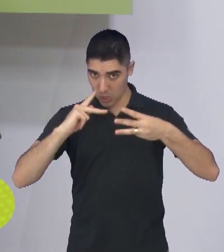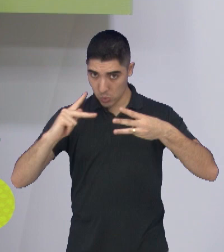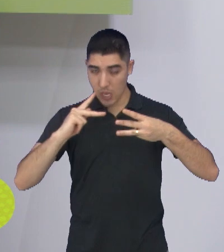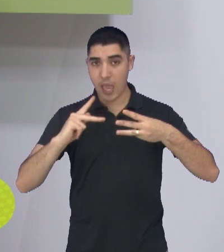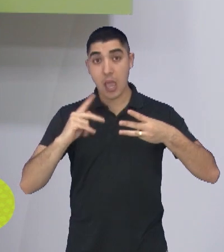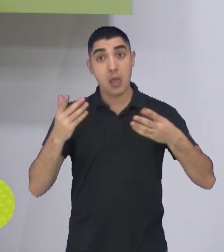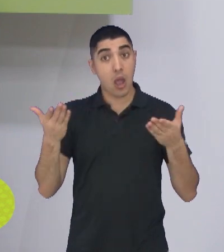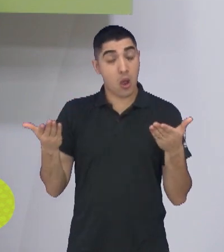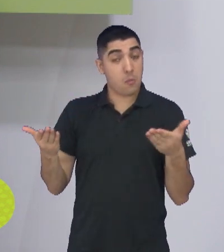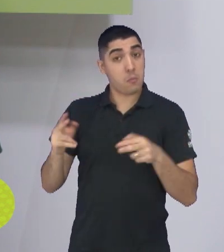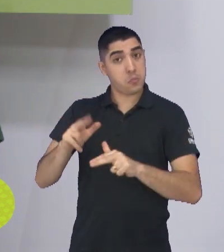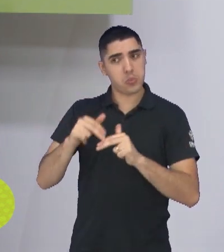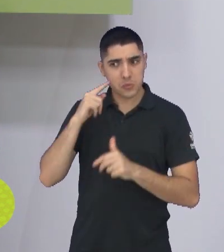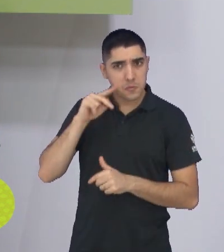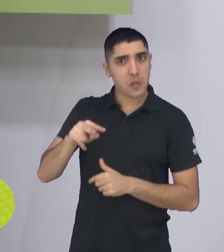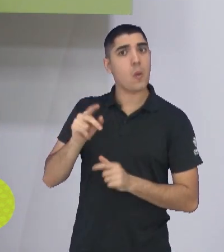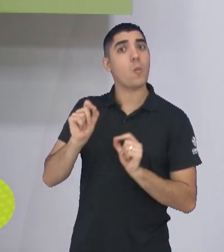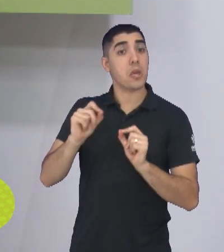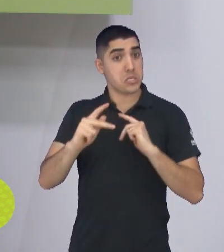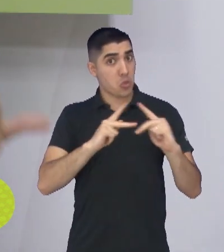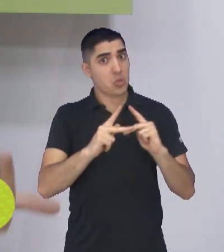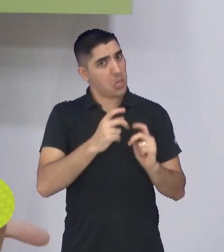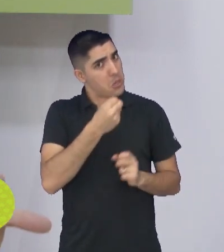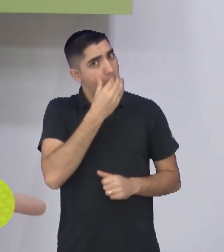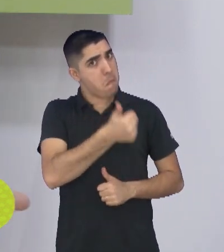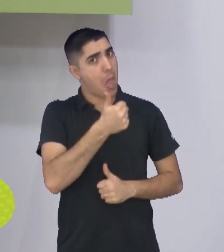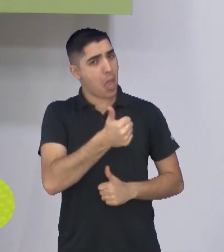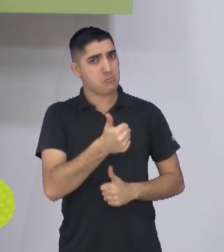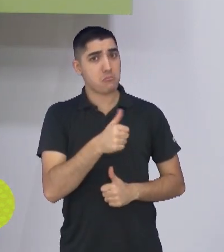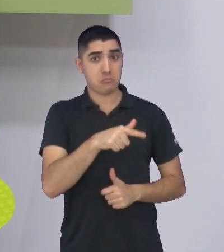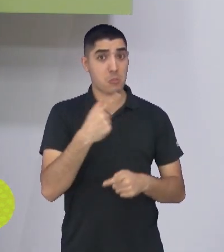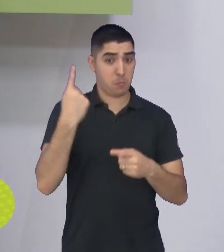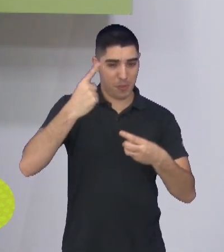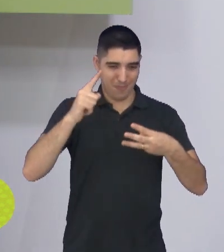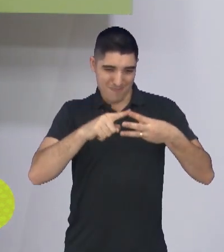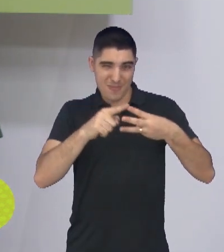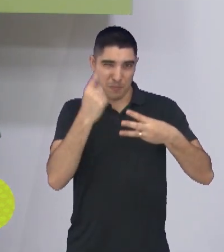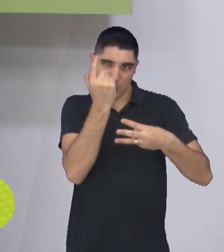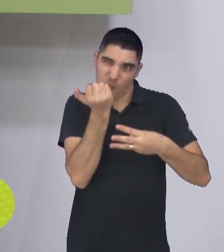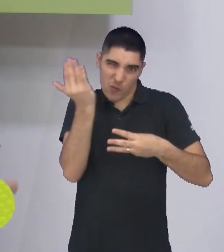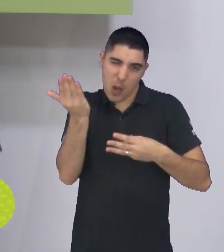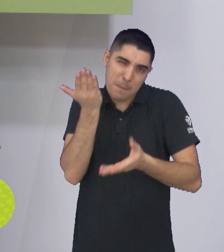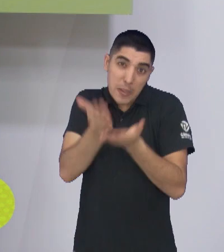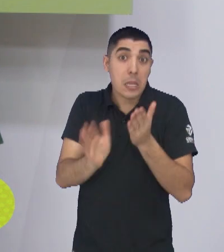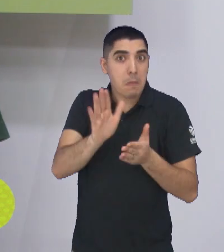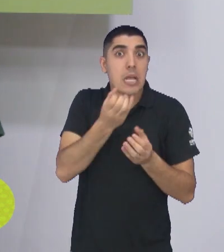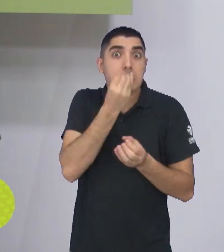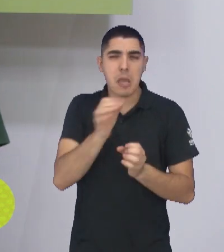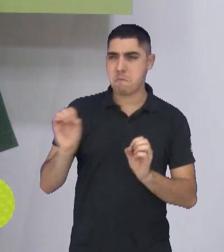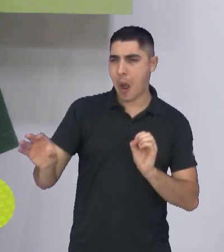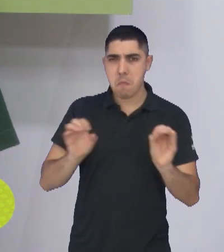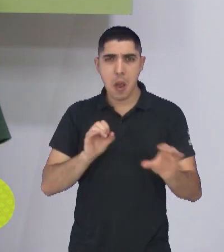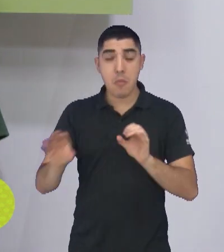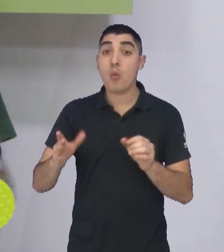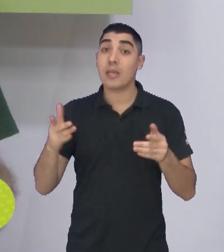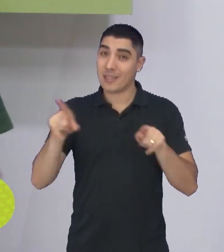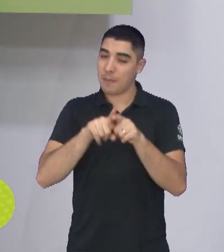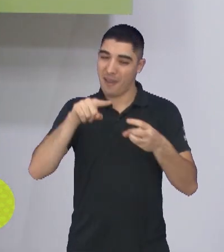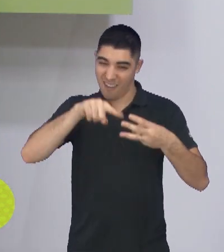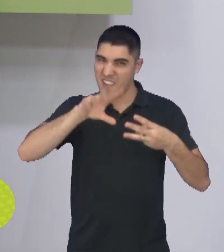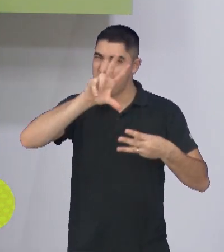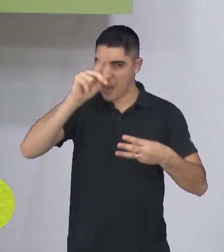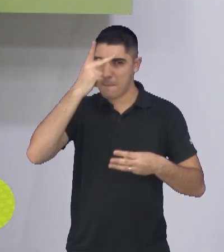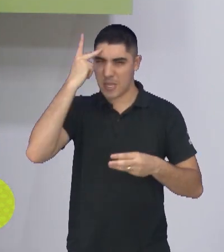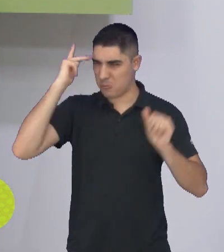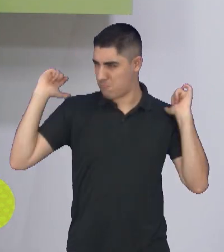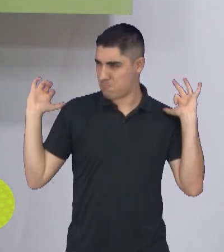hoje, o São José já veio com essa moral elevada por ter ido bem no primeiro jogo e tem a chance aí de, jogando em casa com o Caldeirão, né? Com certeza o